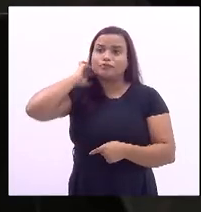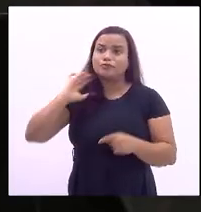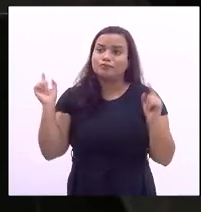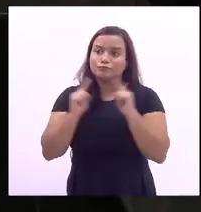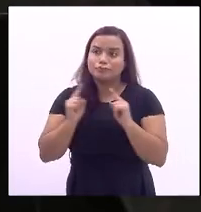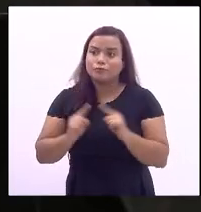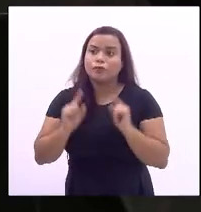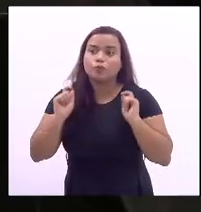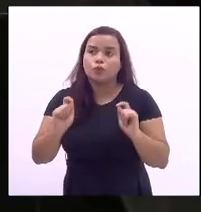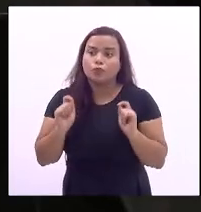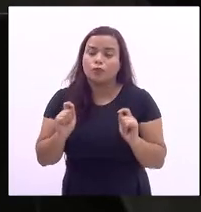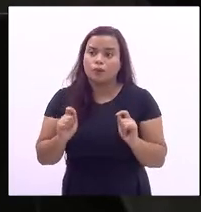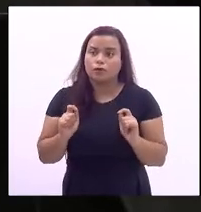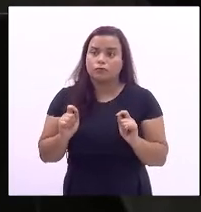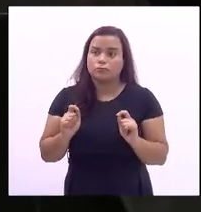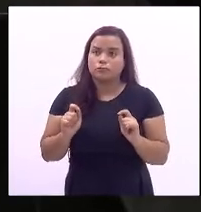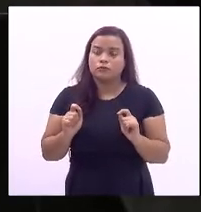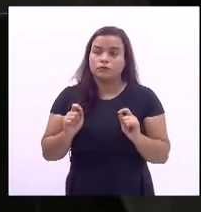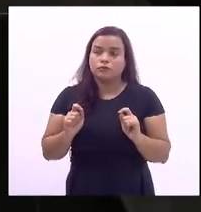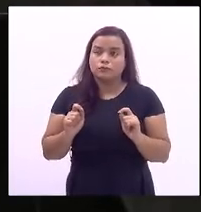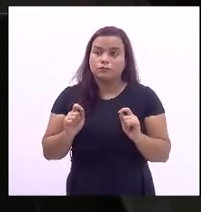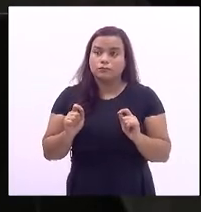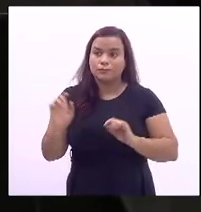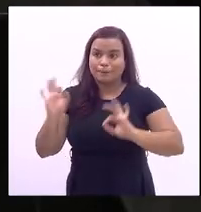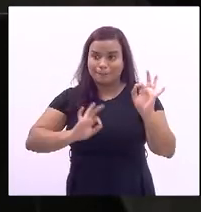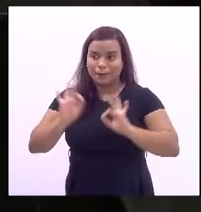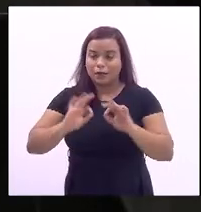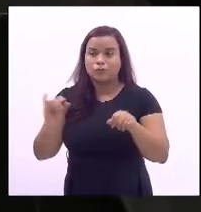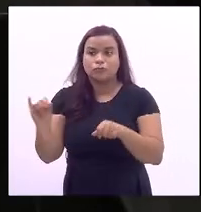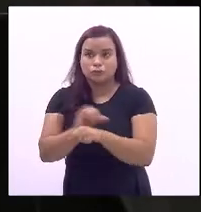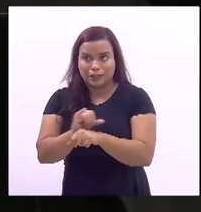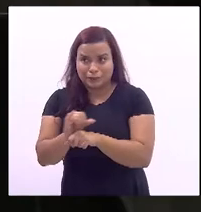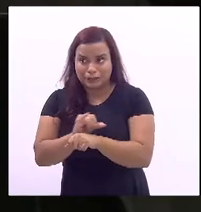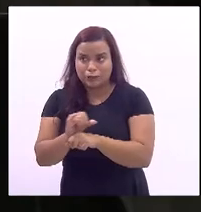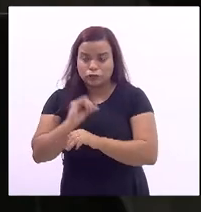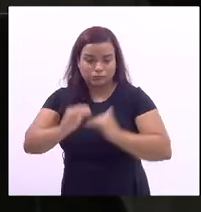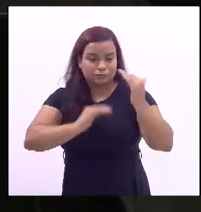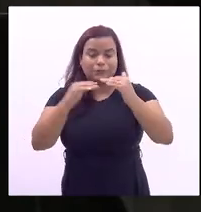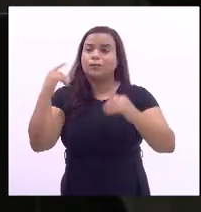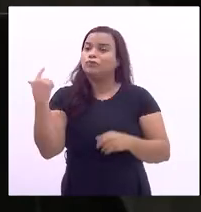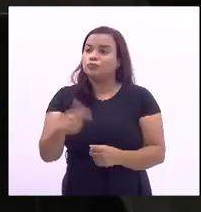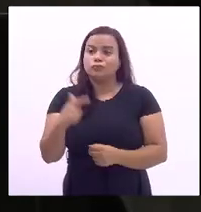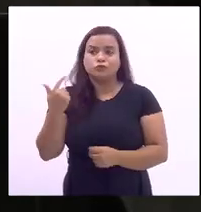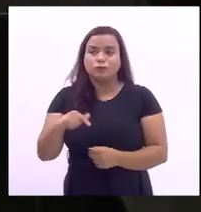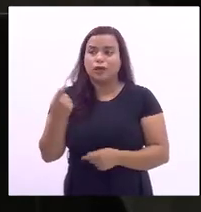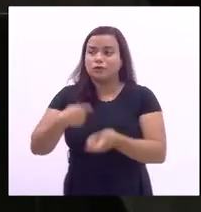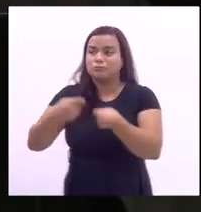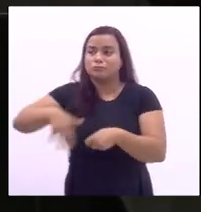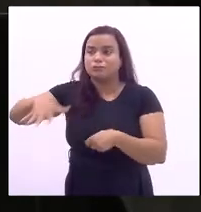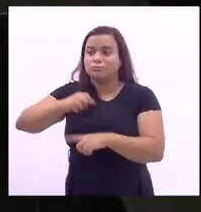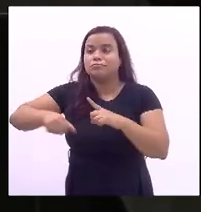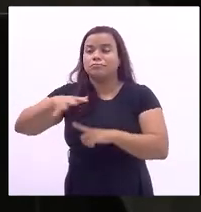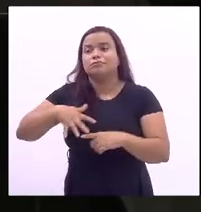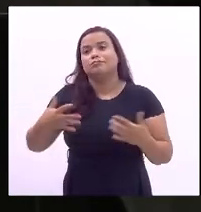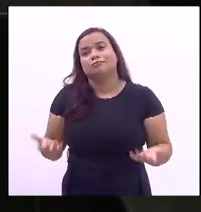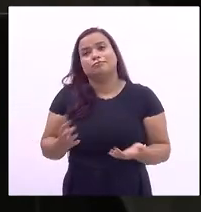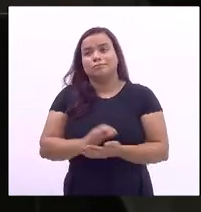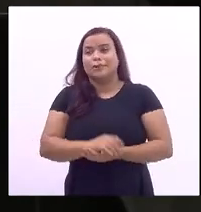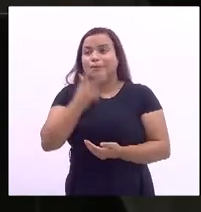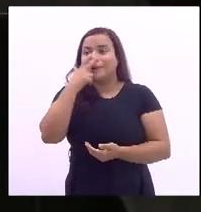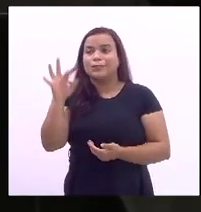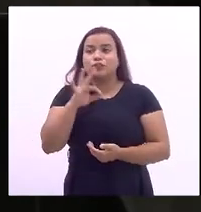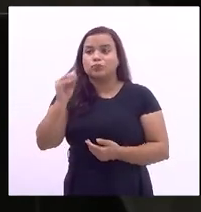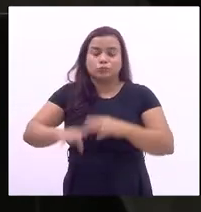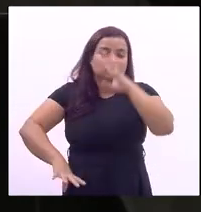ter é um plano estratégico de desenvolvimento econômico-social tudo é